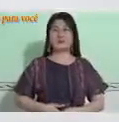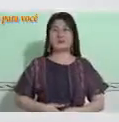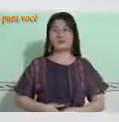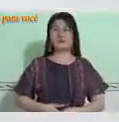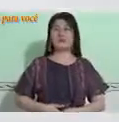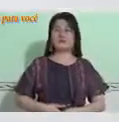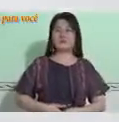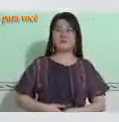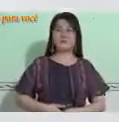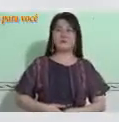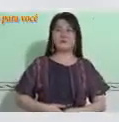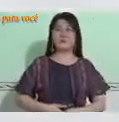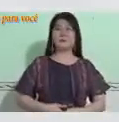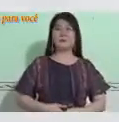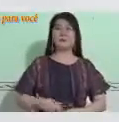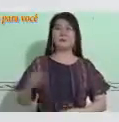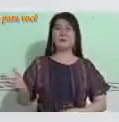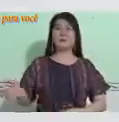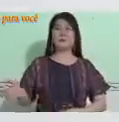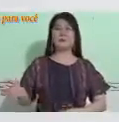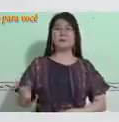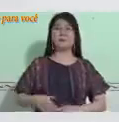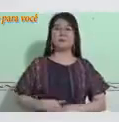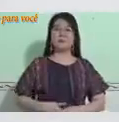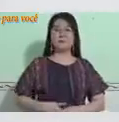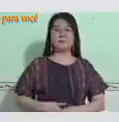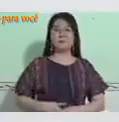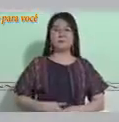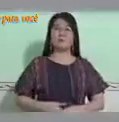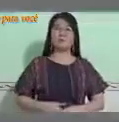dependendo da condição respiratória de cada pessoa.